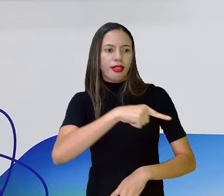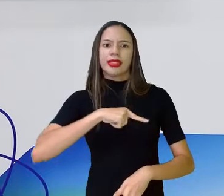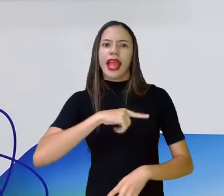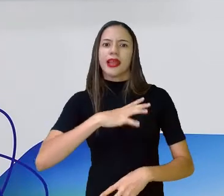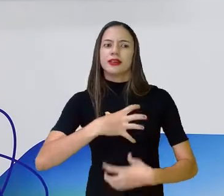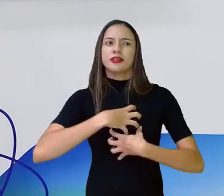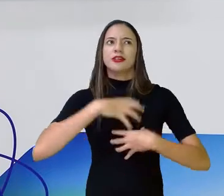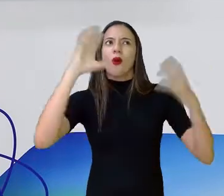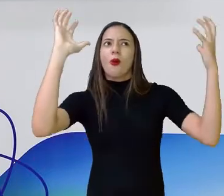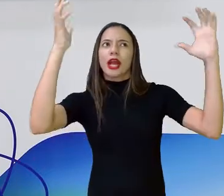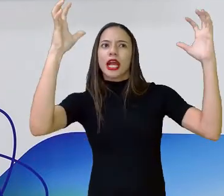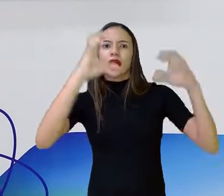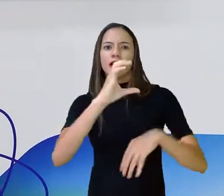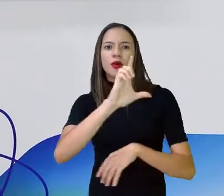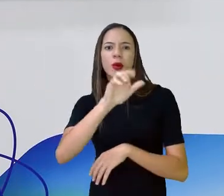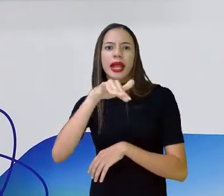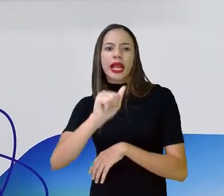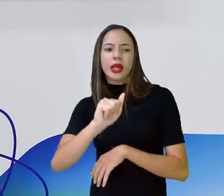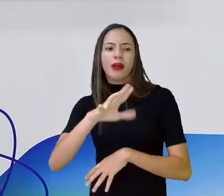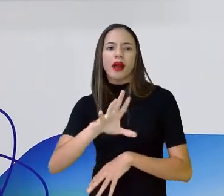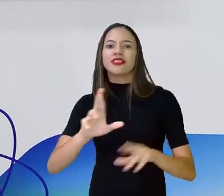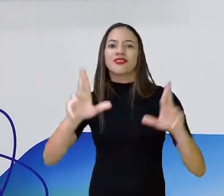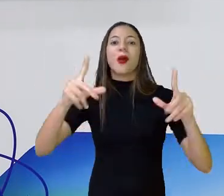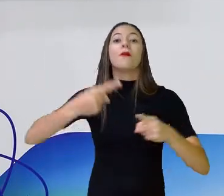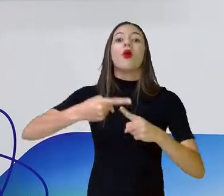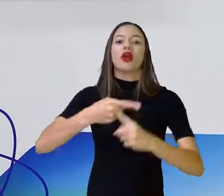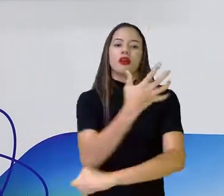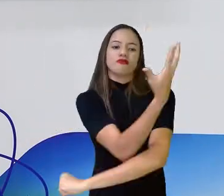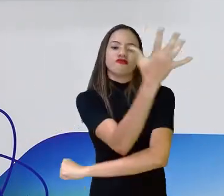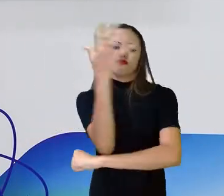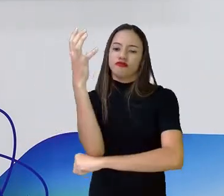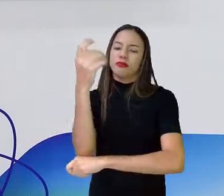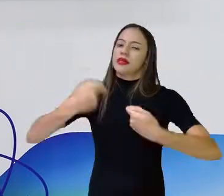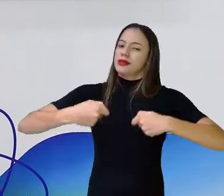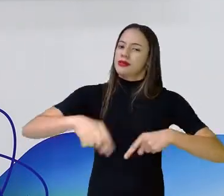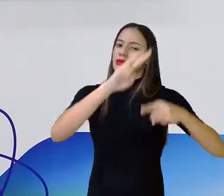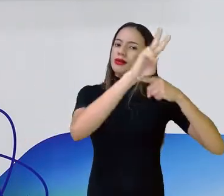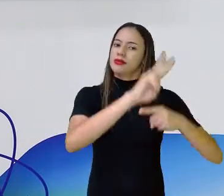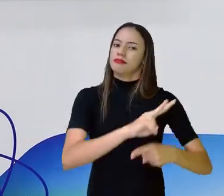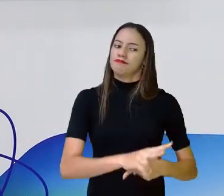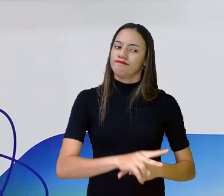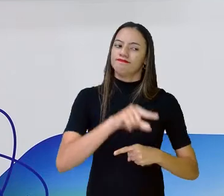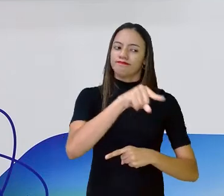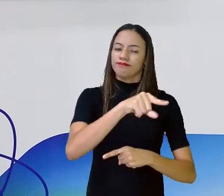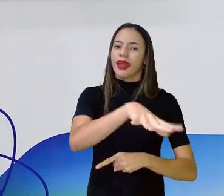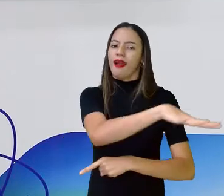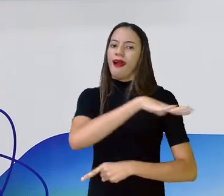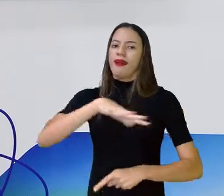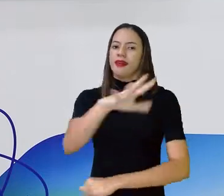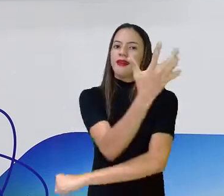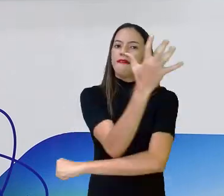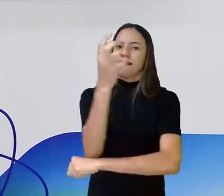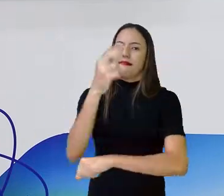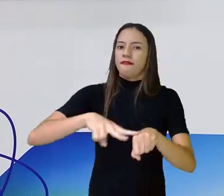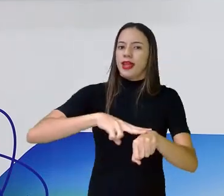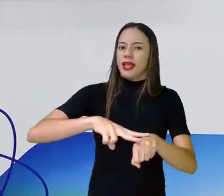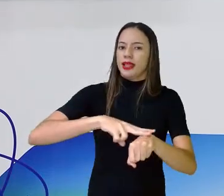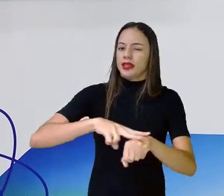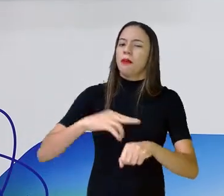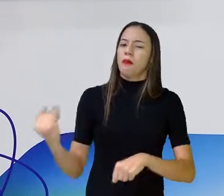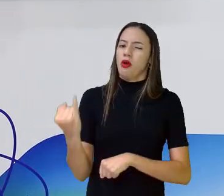importante pensar dessa forma também, de preservar as áreas verdes. E é importante para a gente.